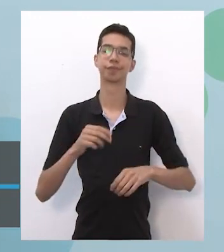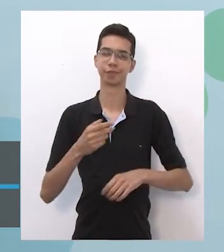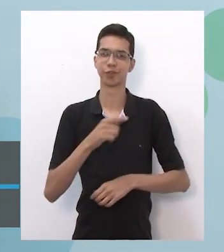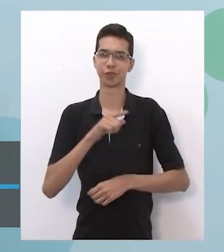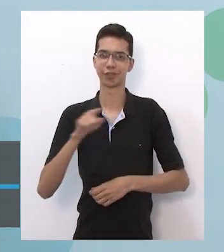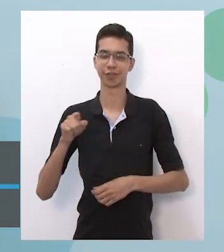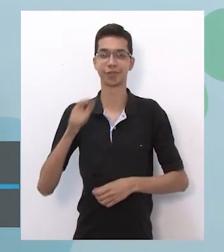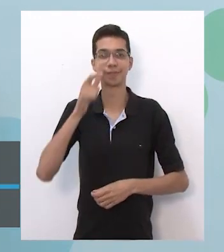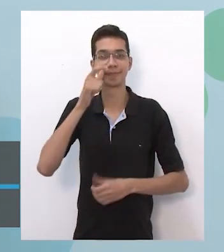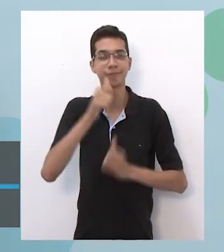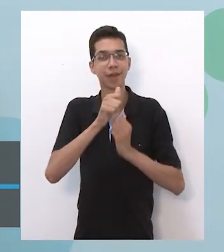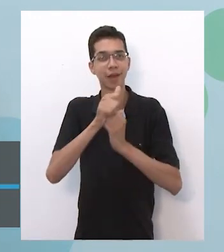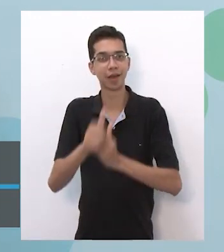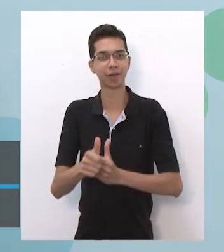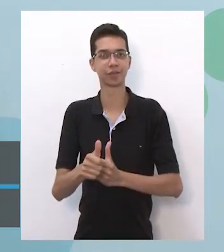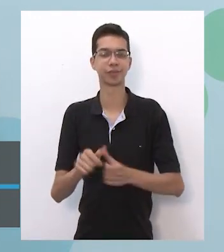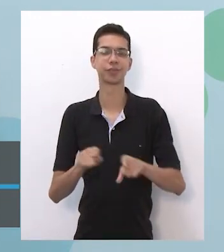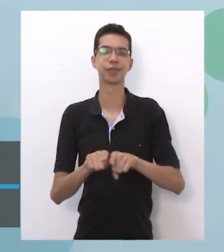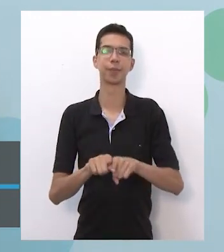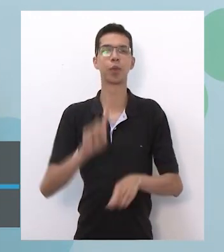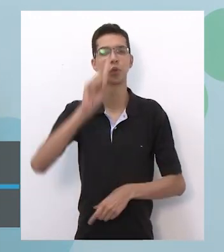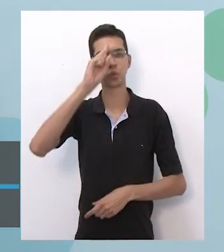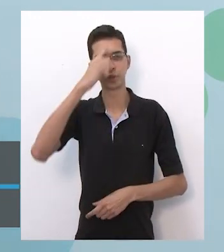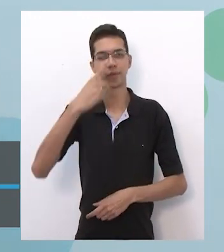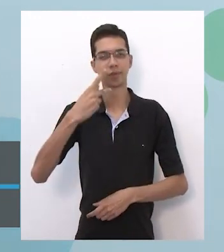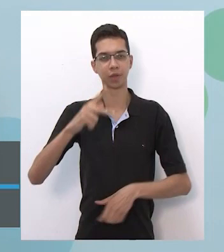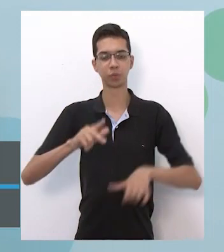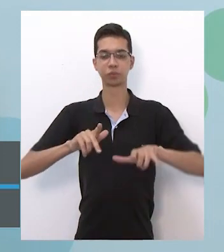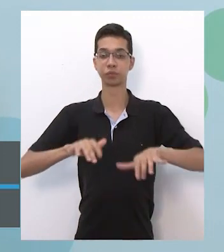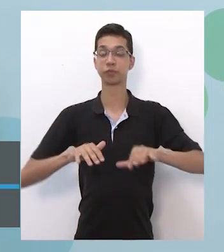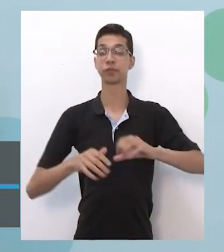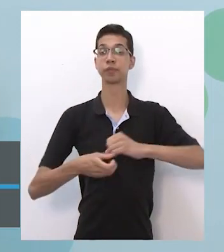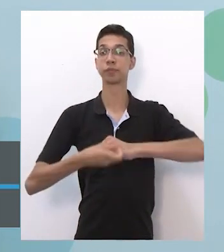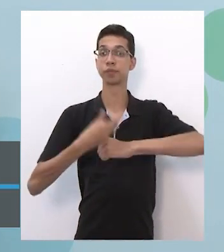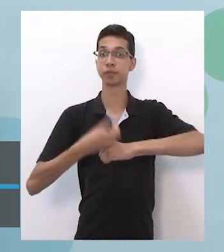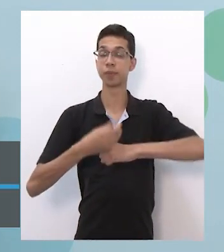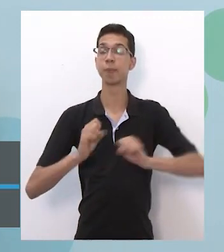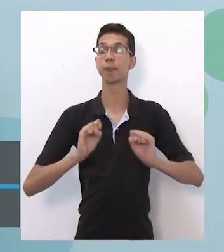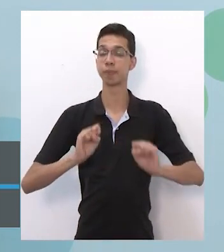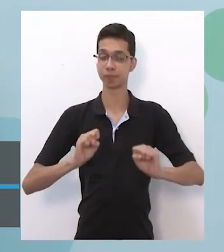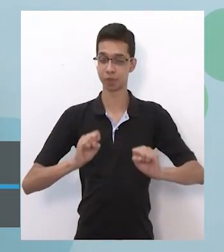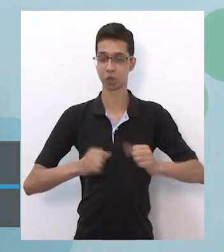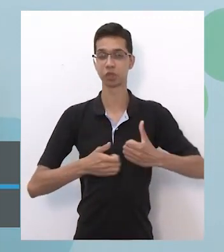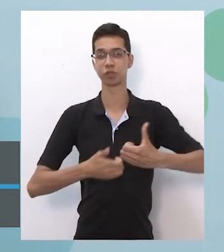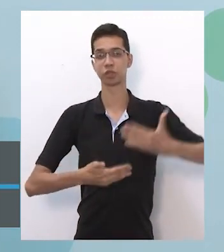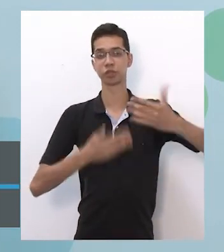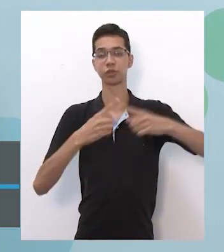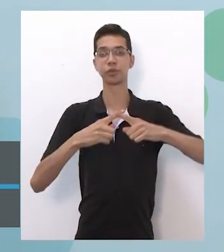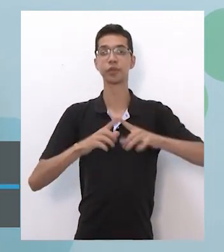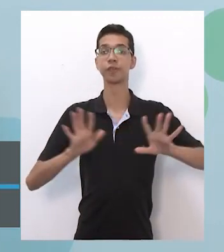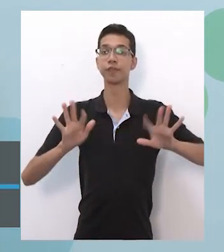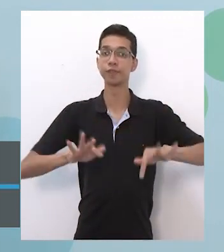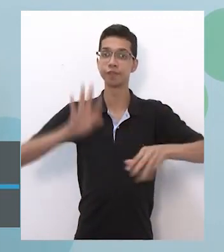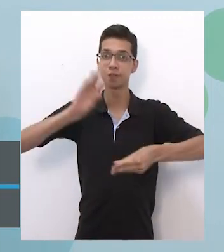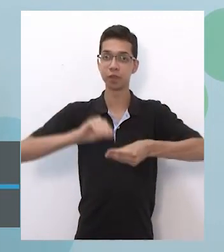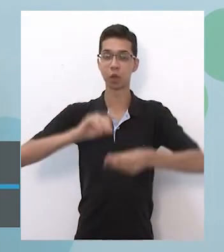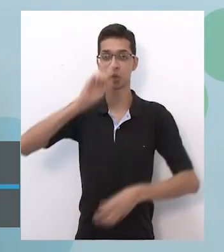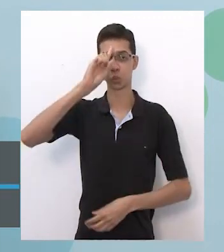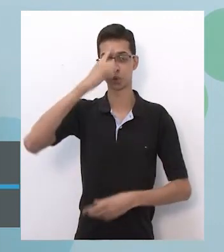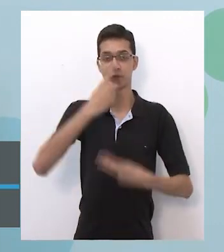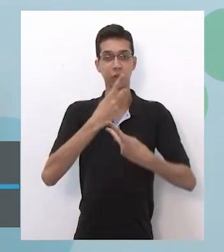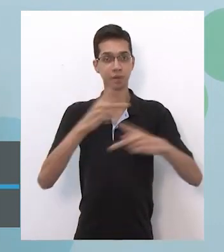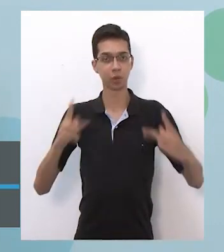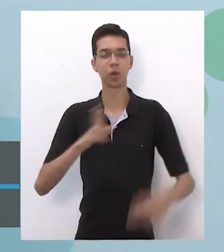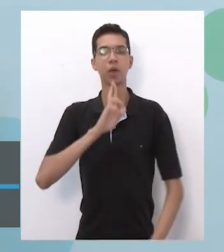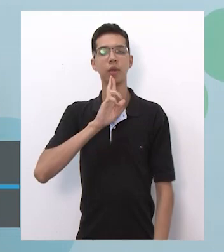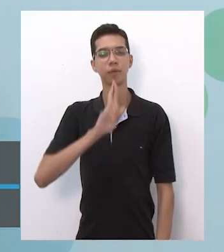e já deixem as suas dúvidas no chat, então, porque no final desse processo, desse vídeo, nós vamos estar aqui para tirar todas as dúvidas que